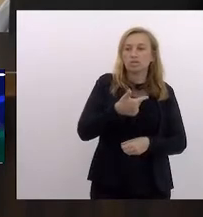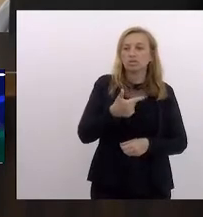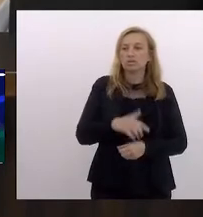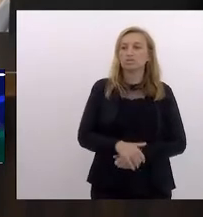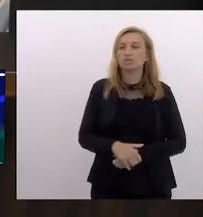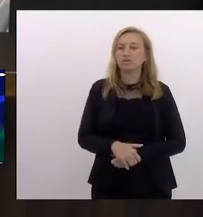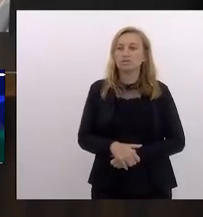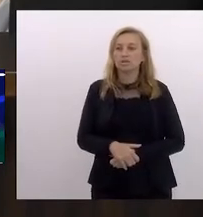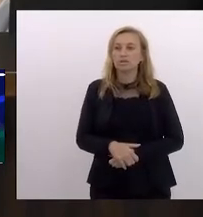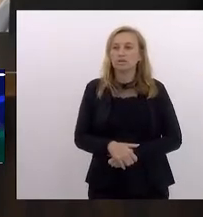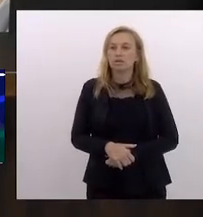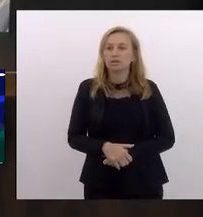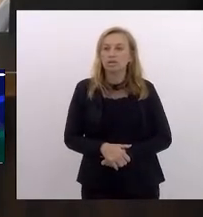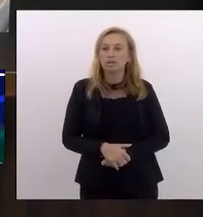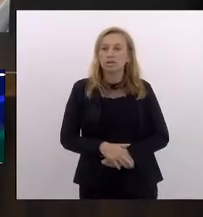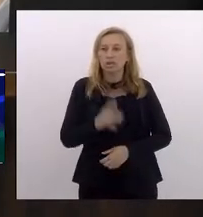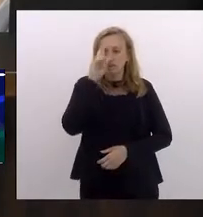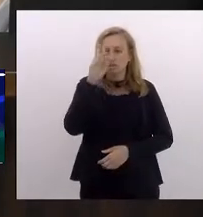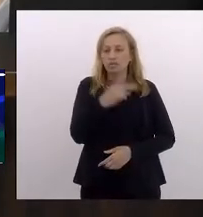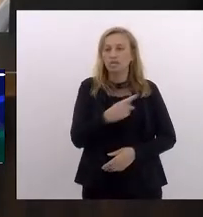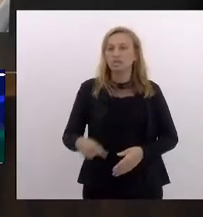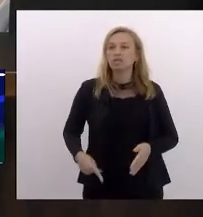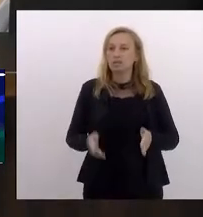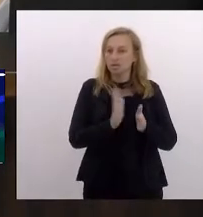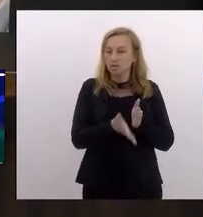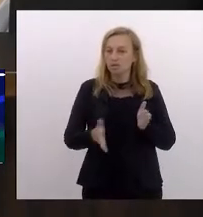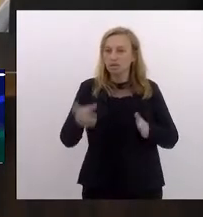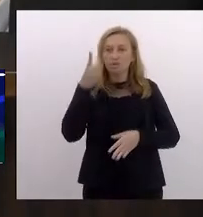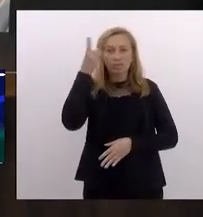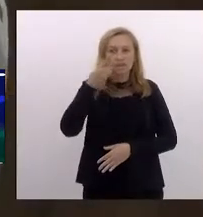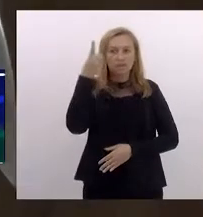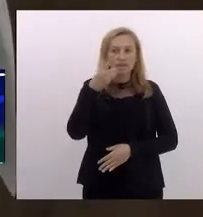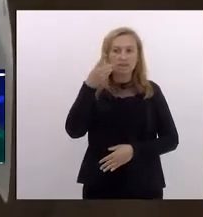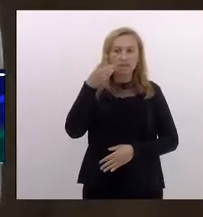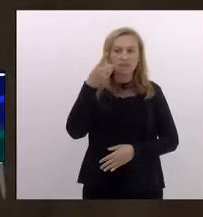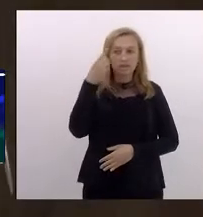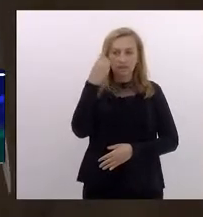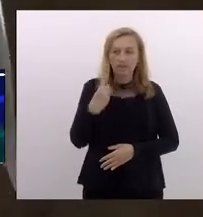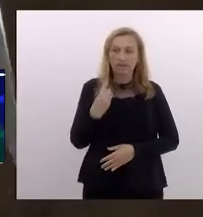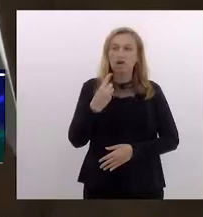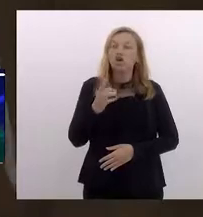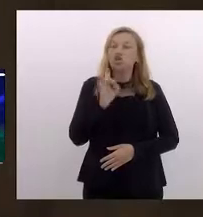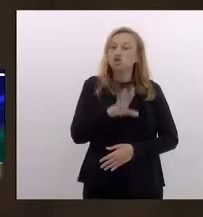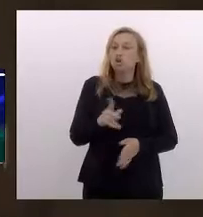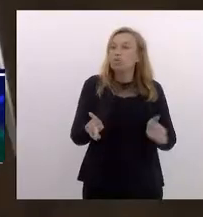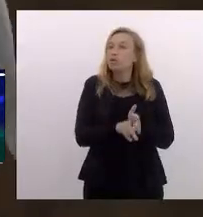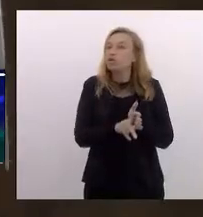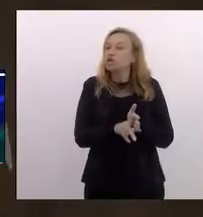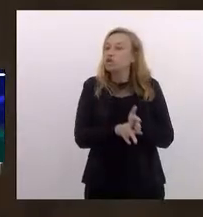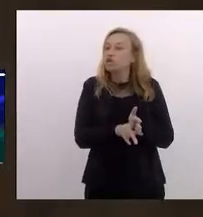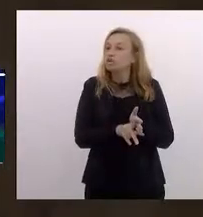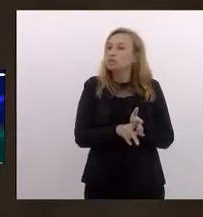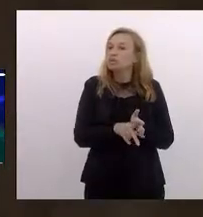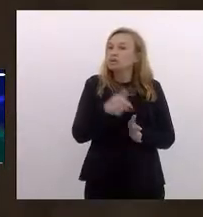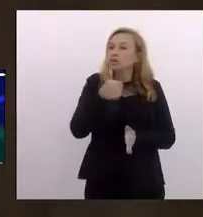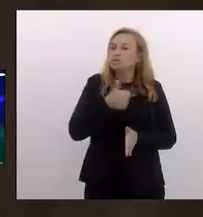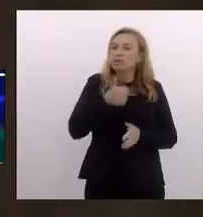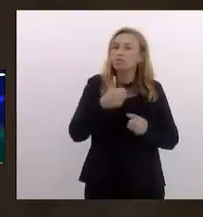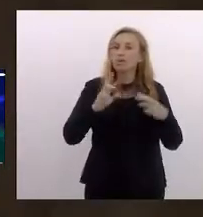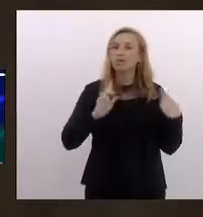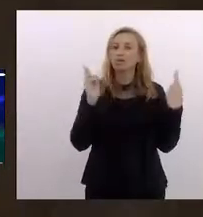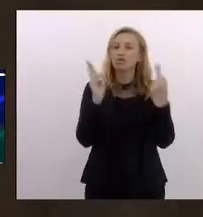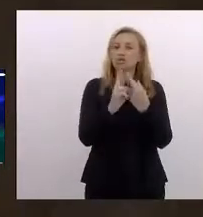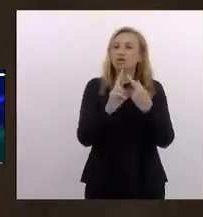segundo a questão de horas o deputado a Dani é só que o projeto que tava nessa primeira